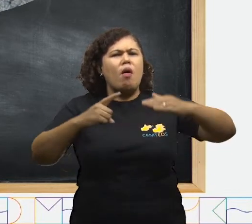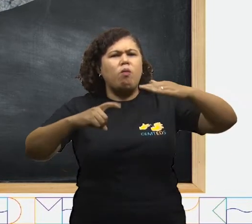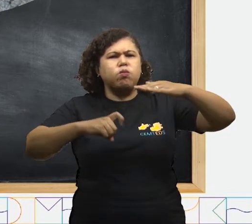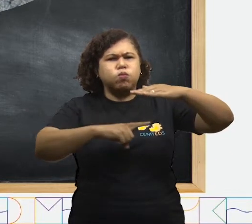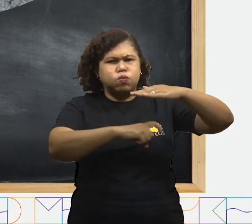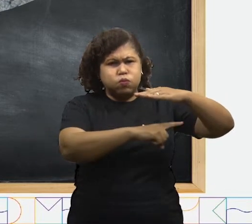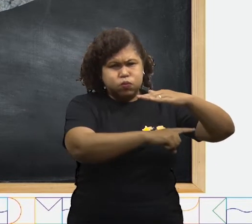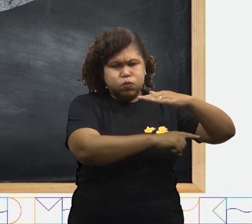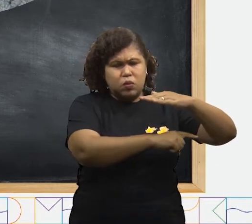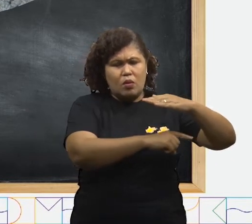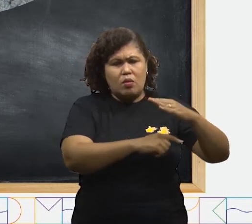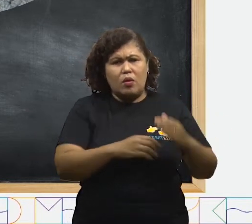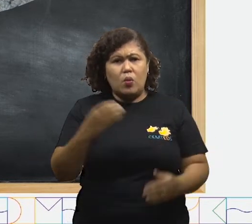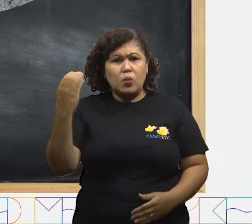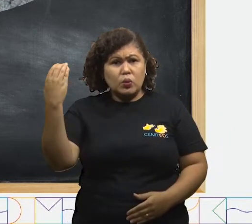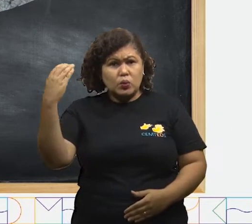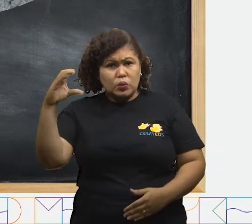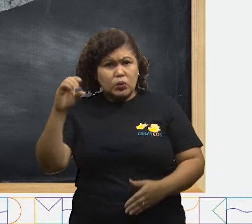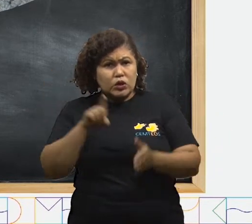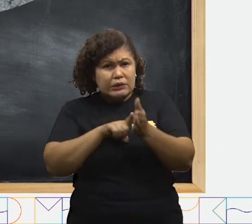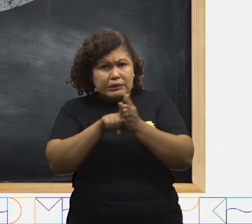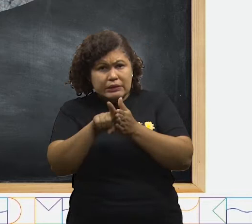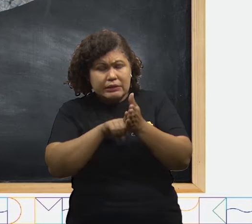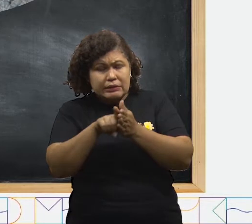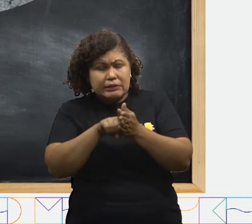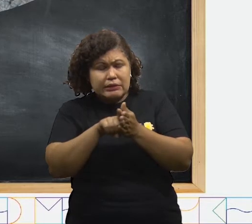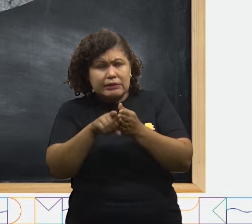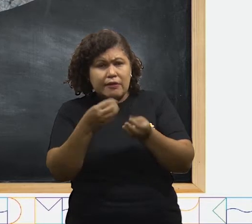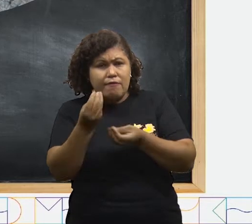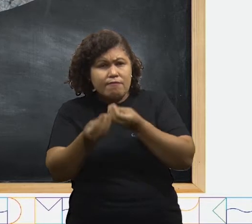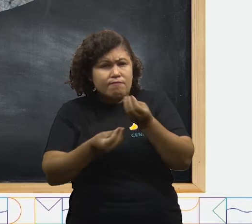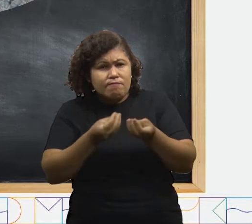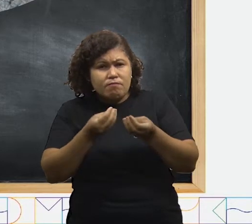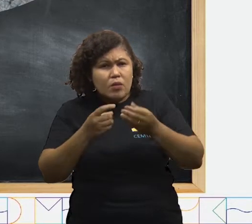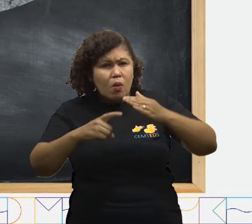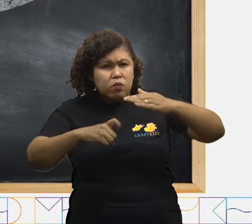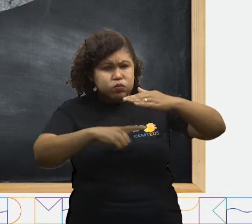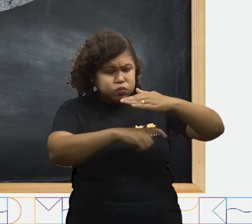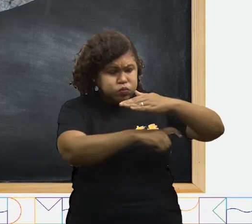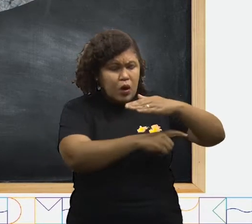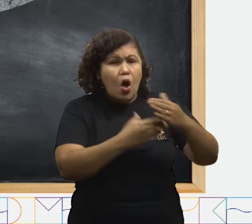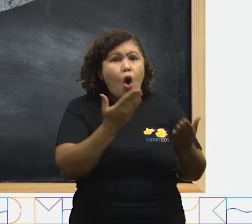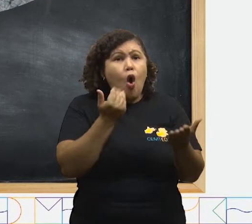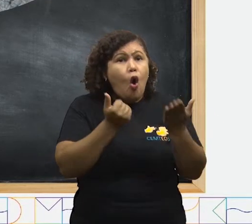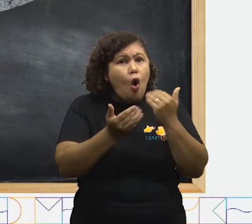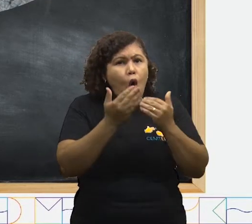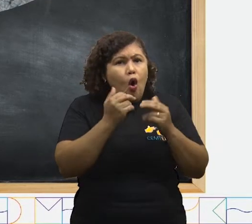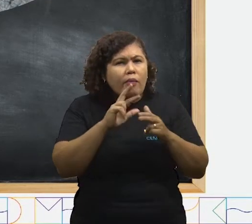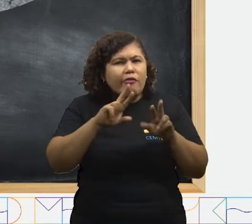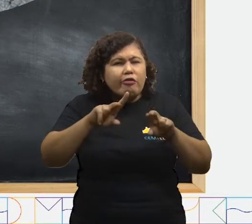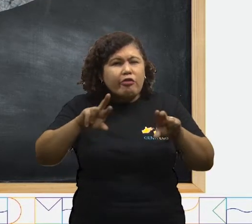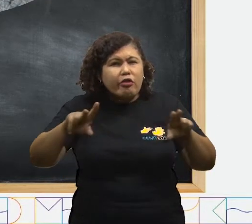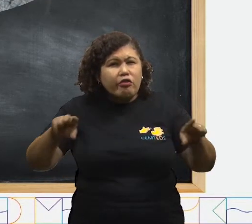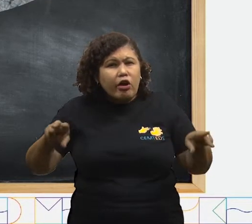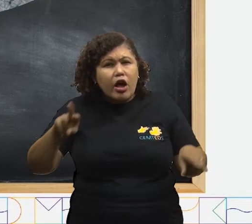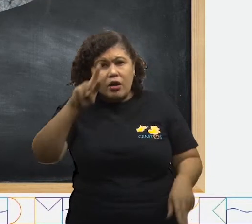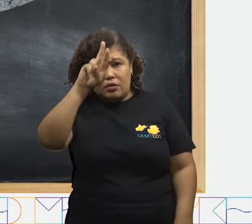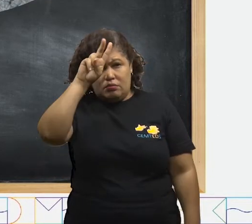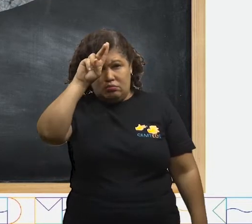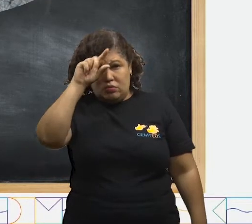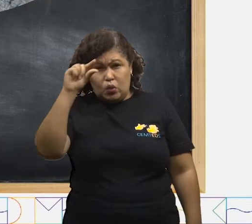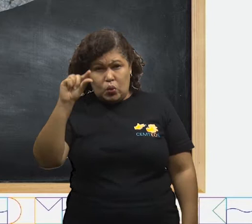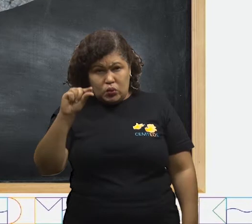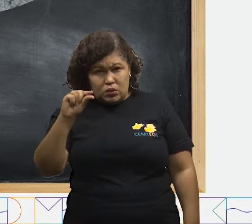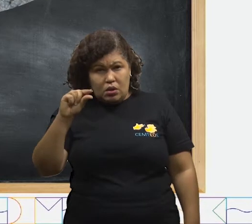alguns estudiosos desse tipo de anfíbio, as cobras cegas têm uma dieta muito sofisticada. Comem